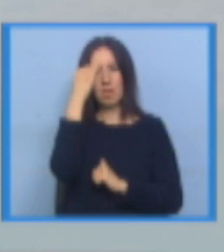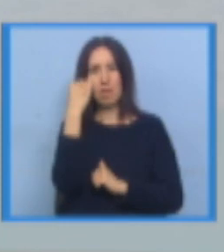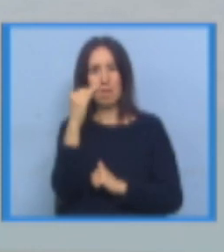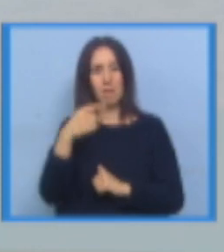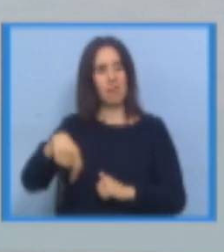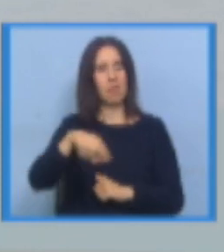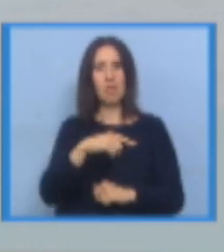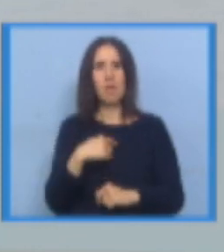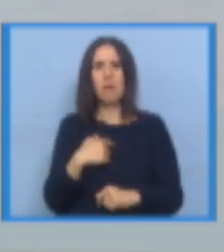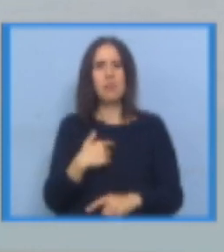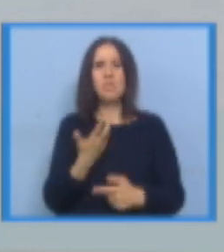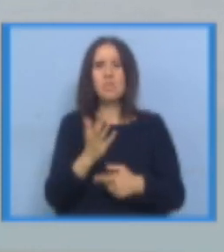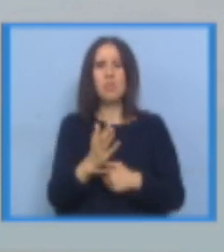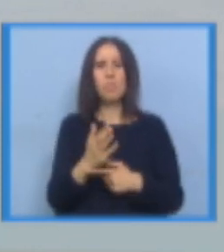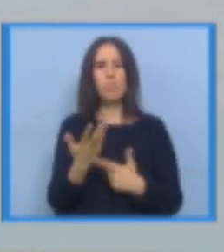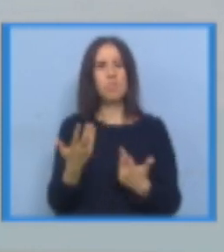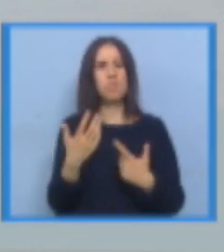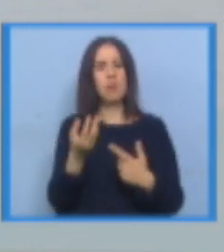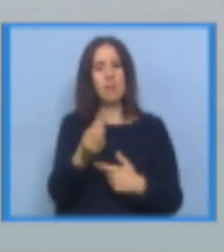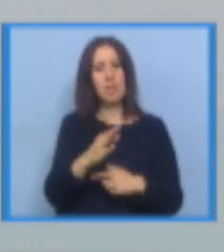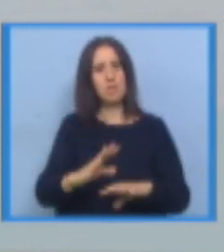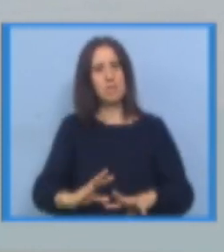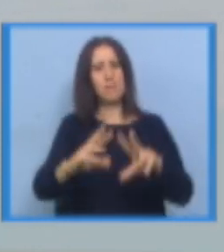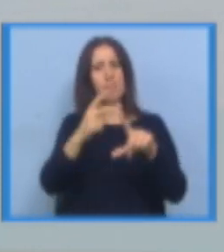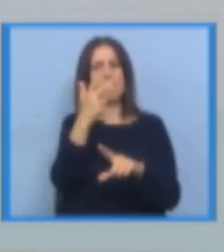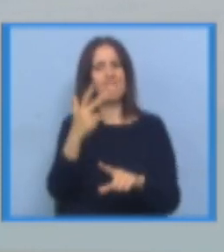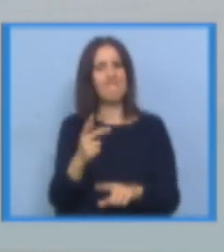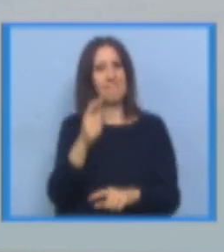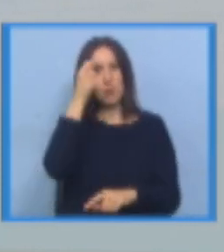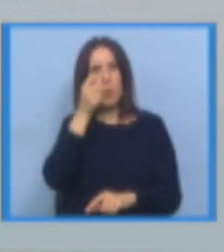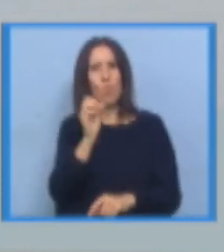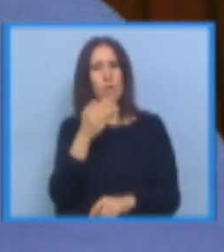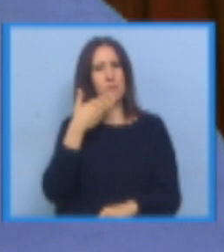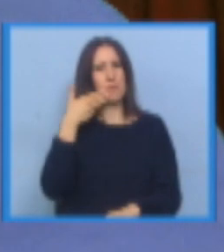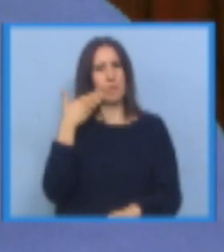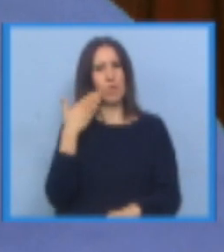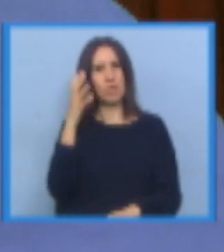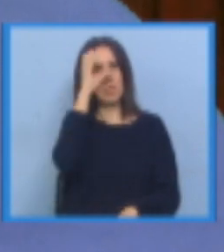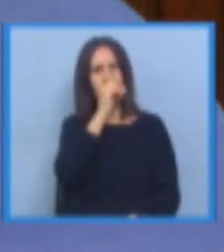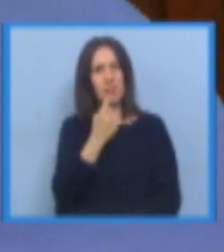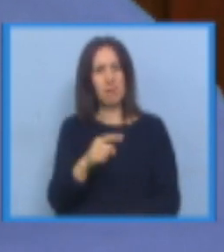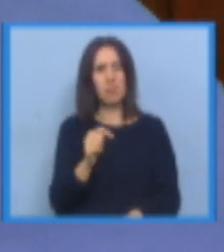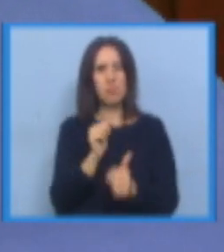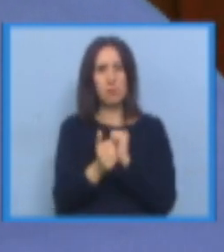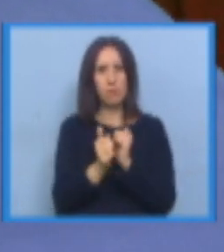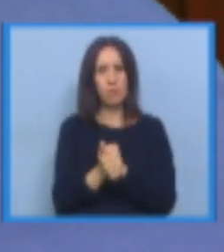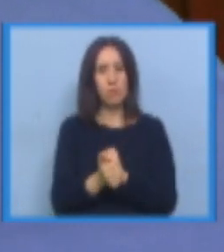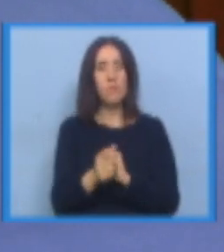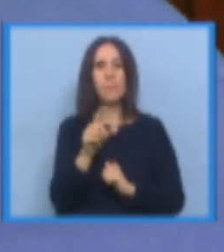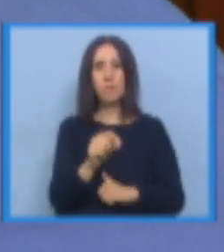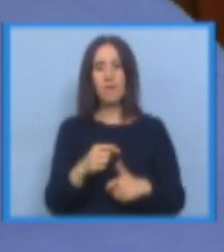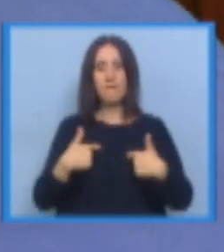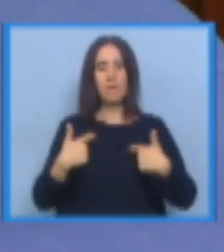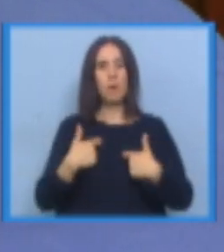não respeitam, por exemplo, o desenvolvimento harmonioso da própria criança, a questão da especialização precoce que existe no desporto. A cultura do